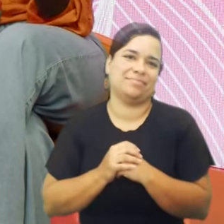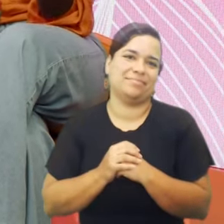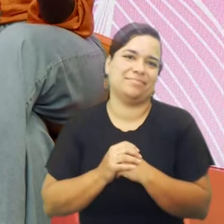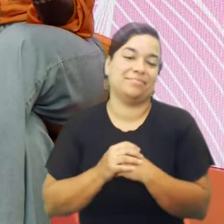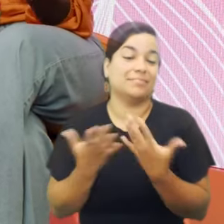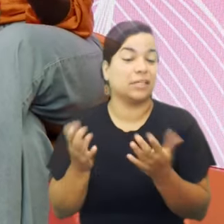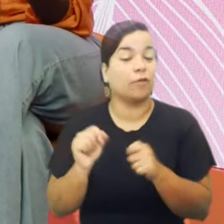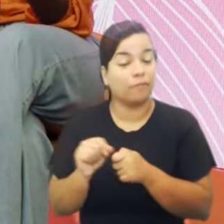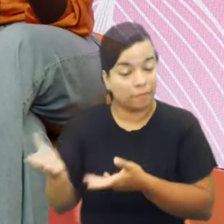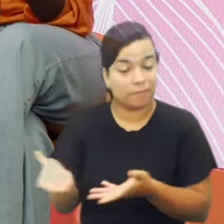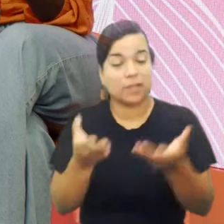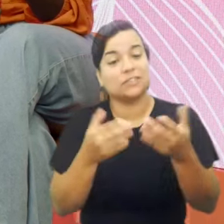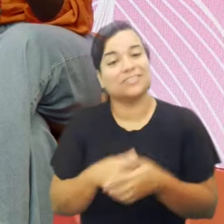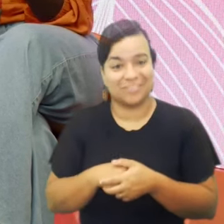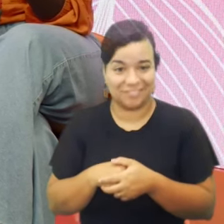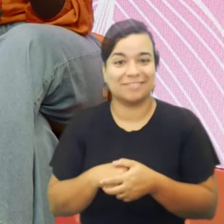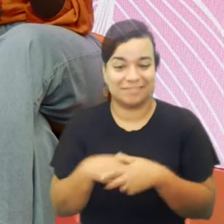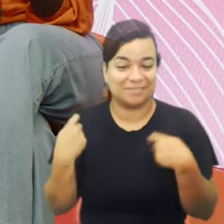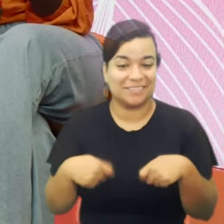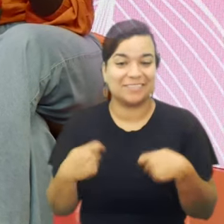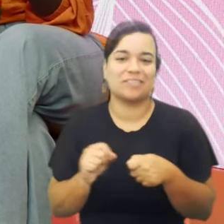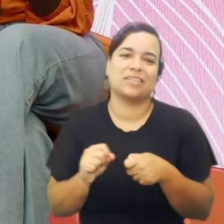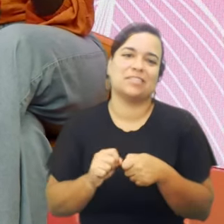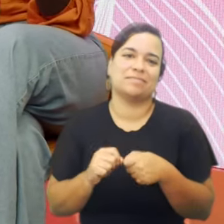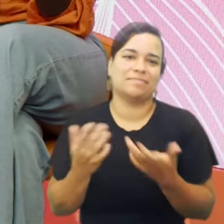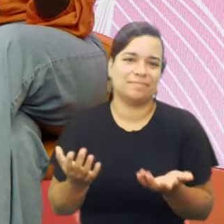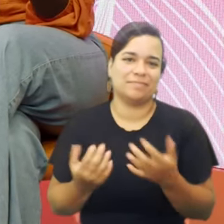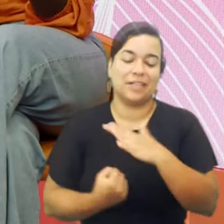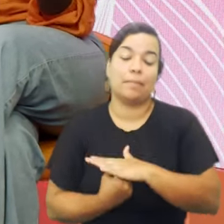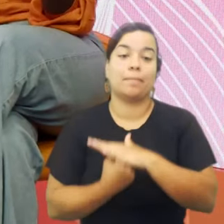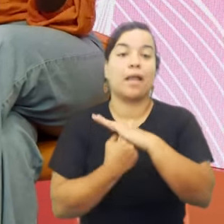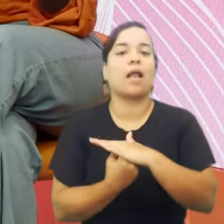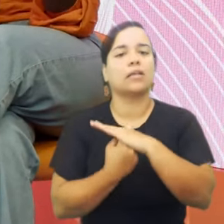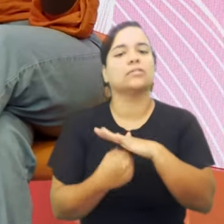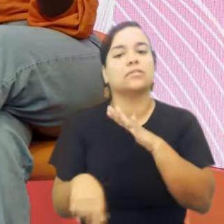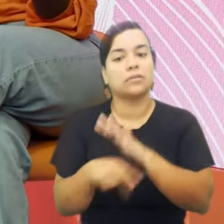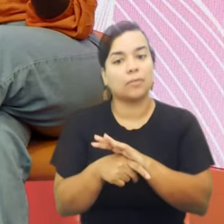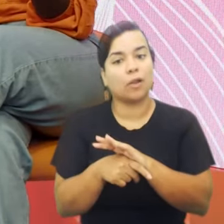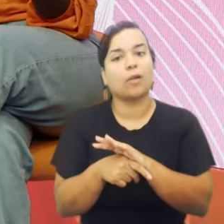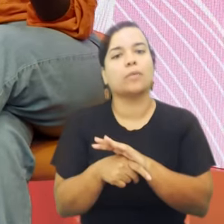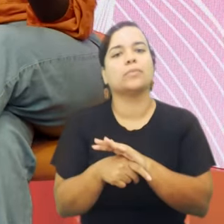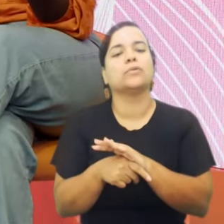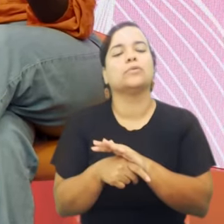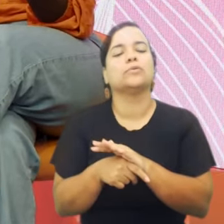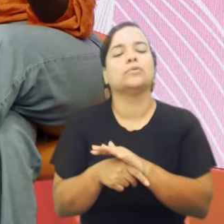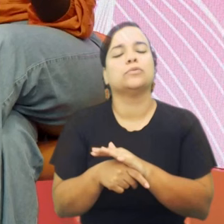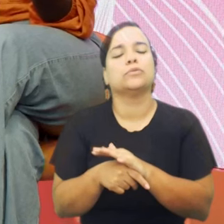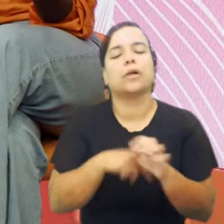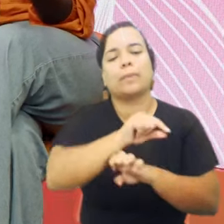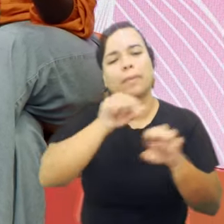chegar, então faça. Né? Eu acho que um dos pilares do empreendedorismo de tantos é a ação, é